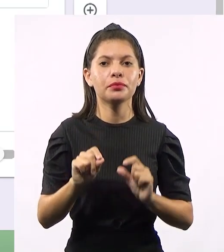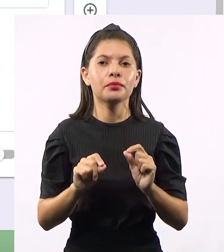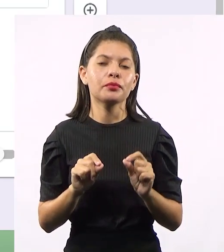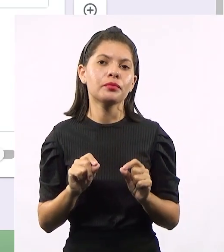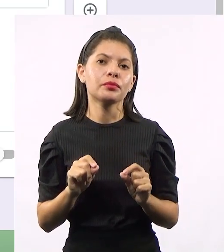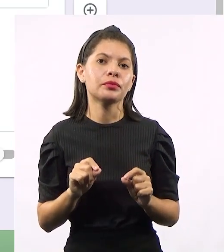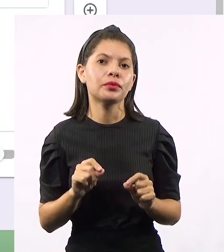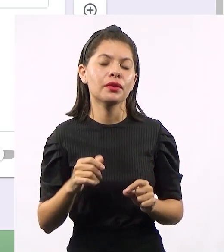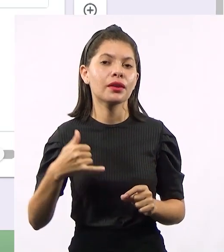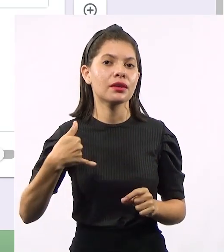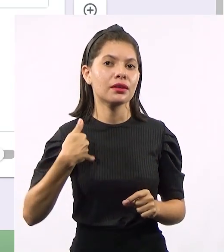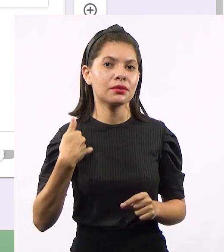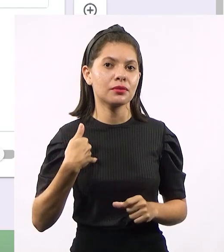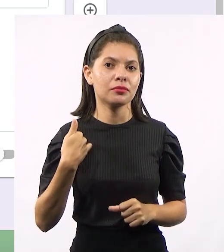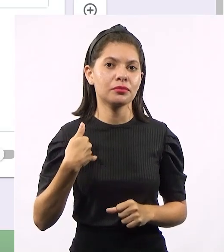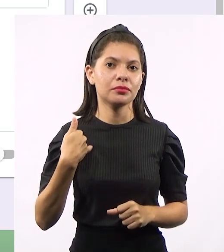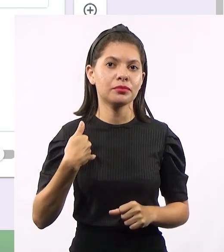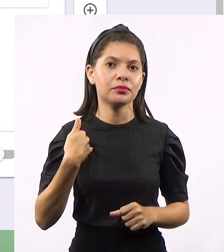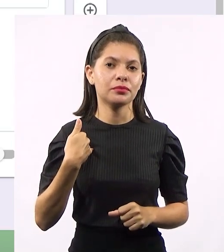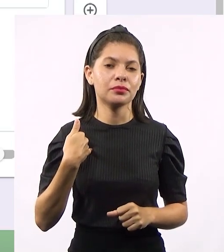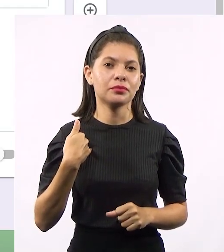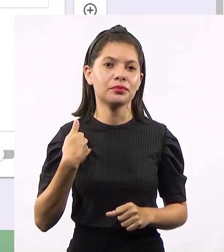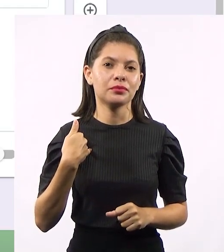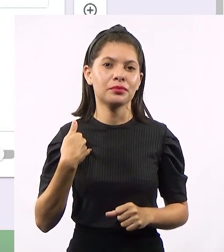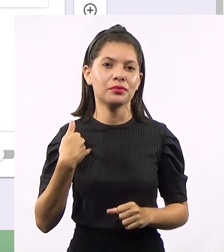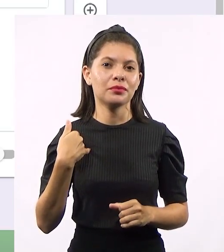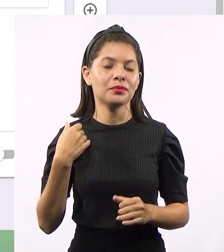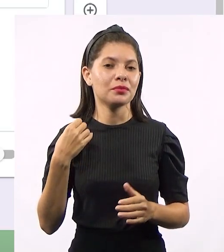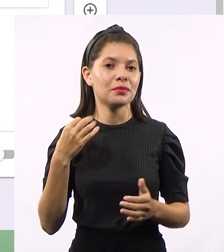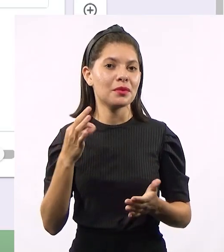idade? Erro de digitação.